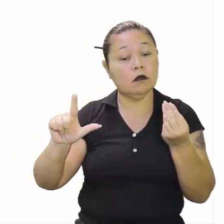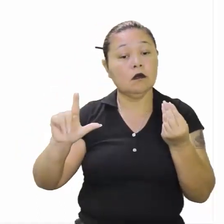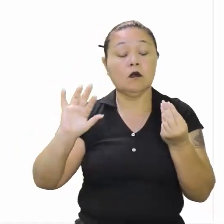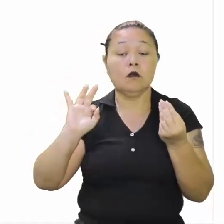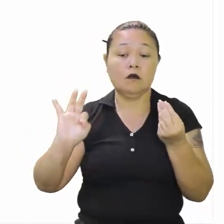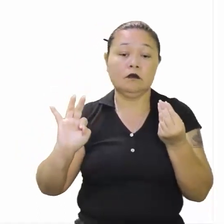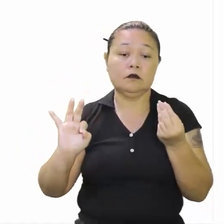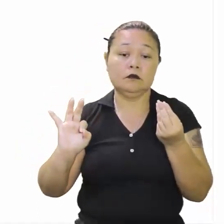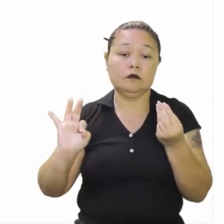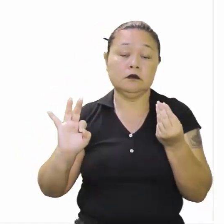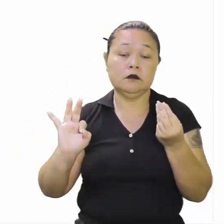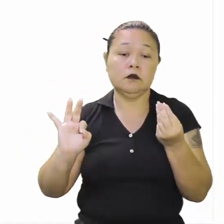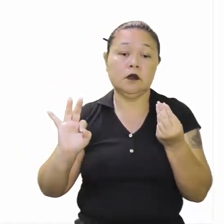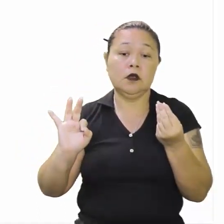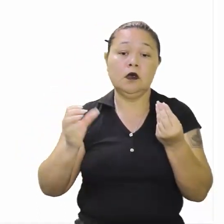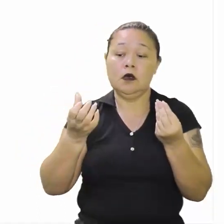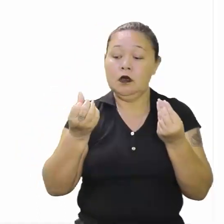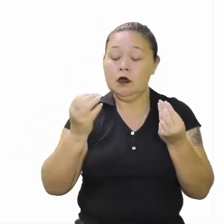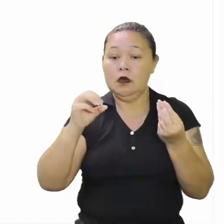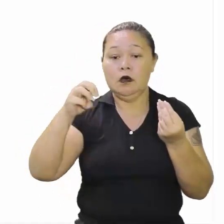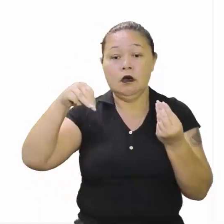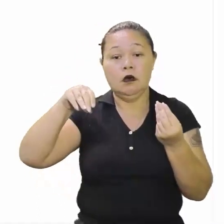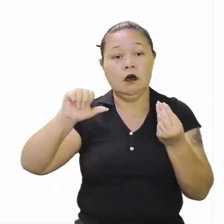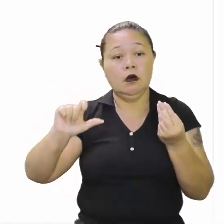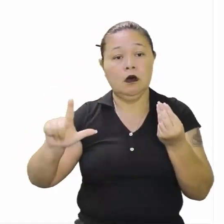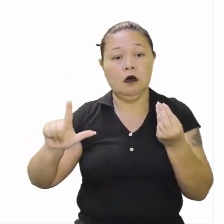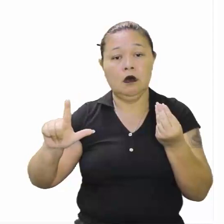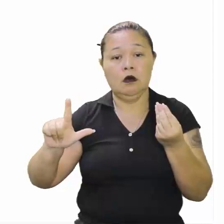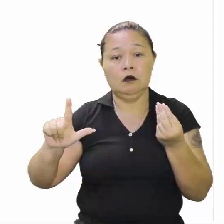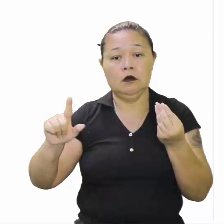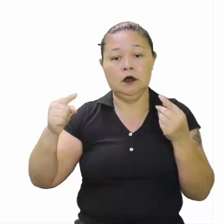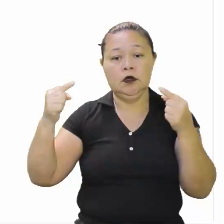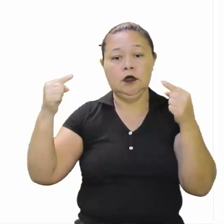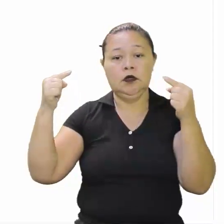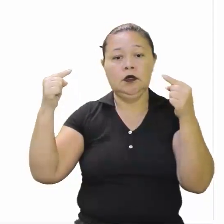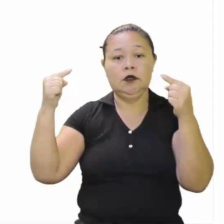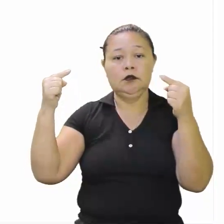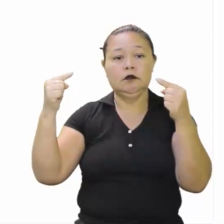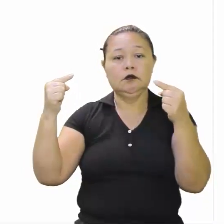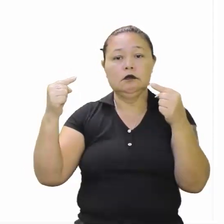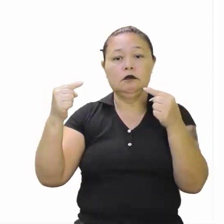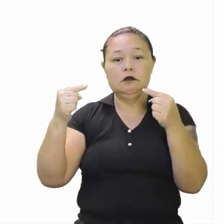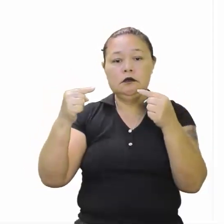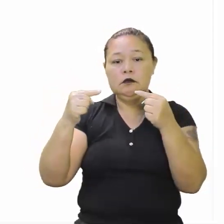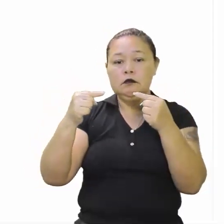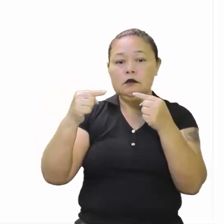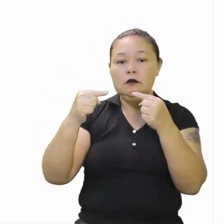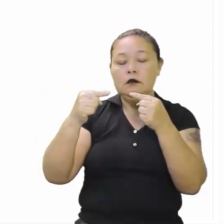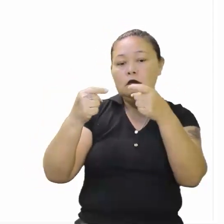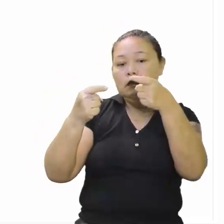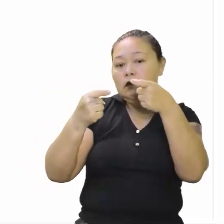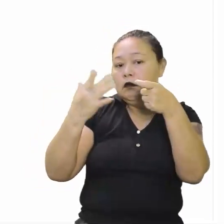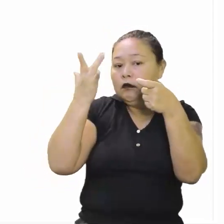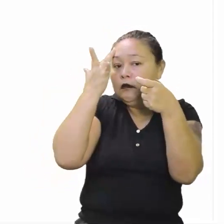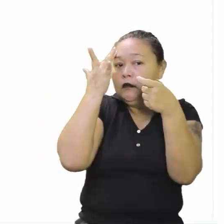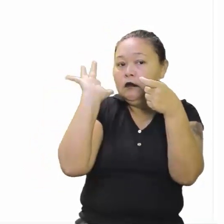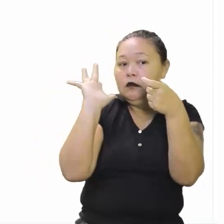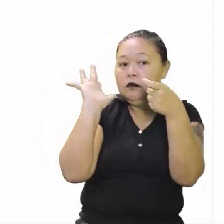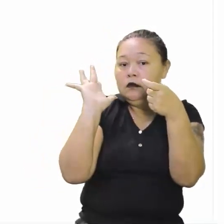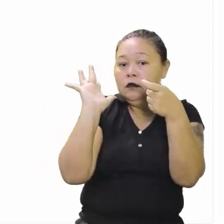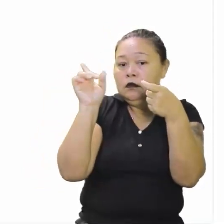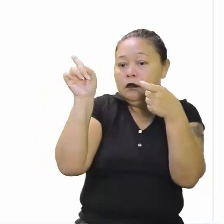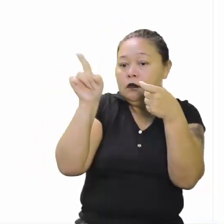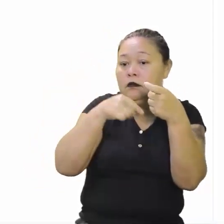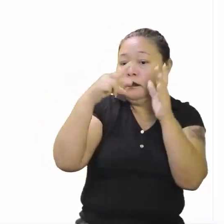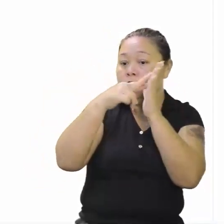Ótimo. 600 mililitros corresponde a quantos litros? Então, regra de